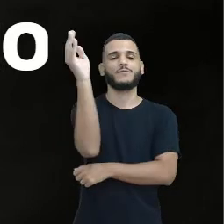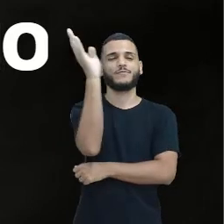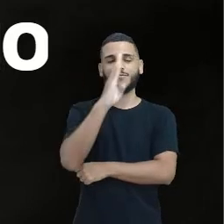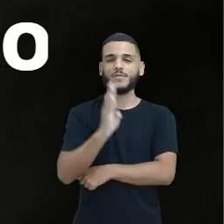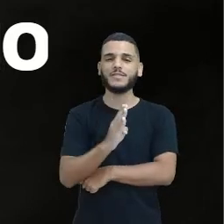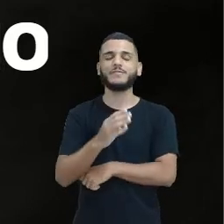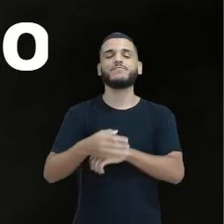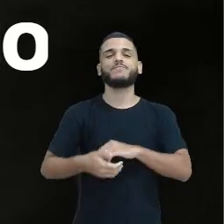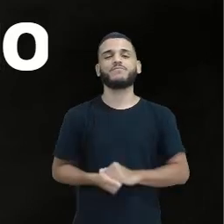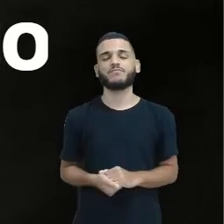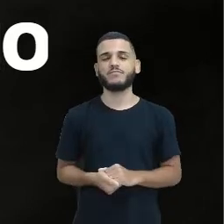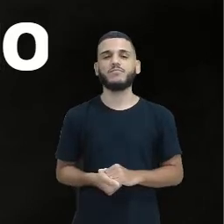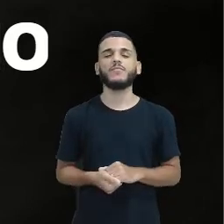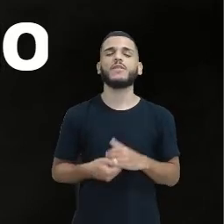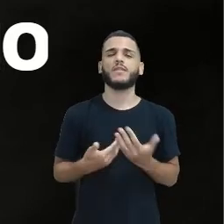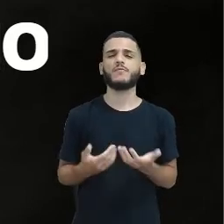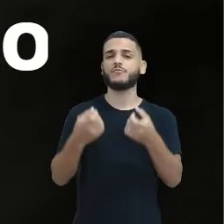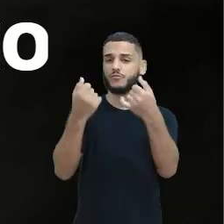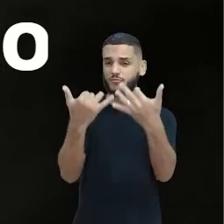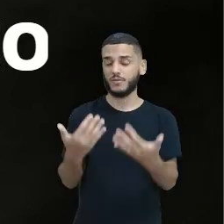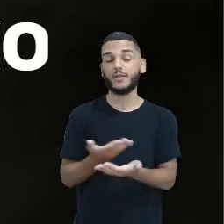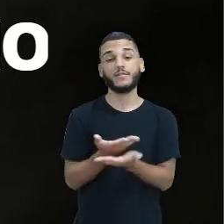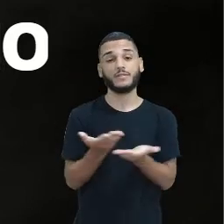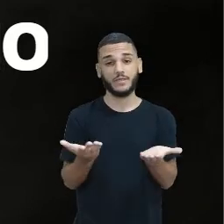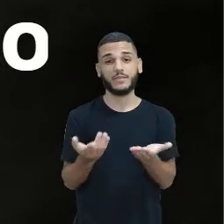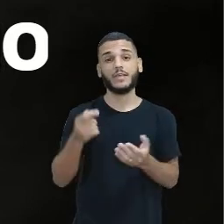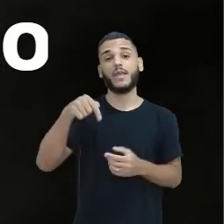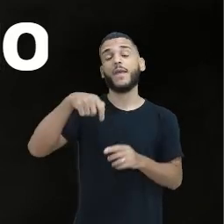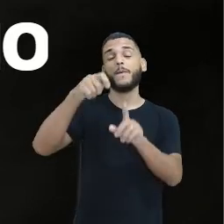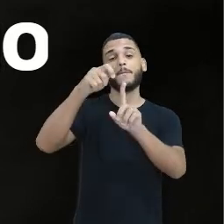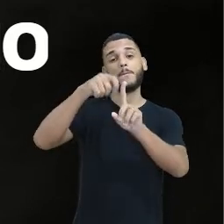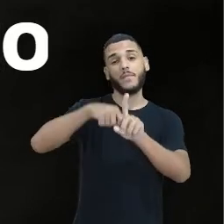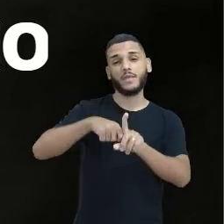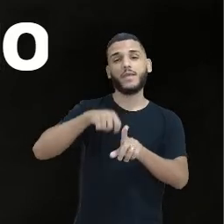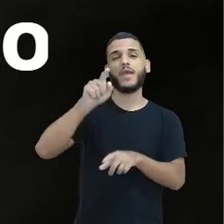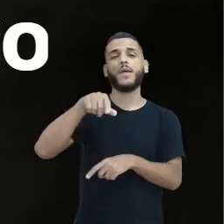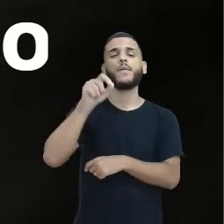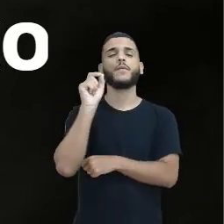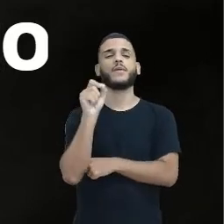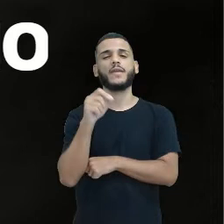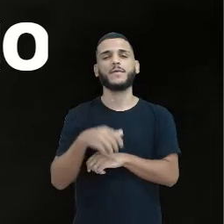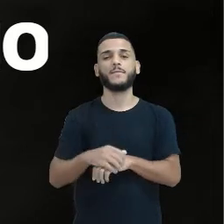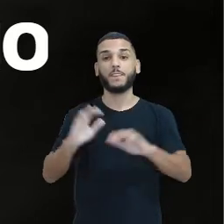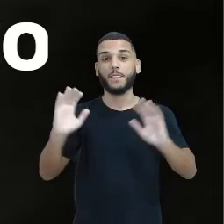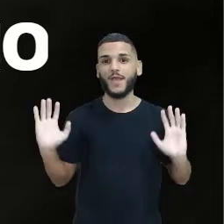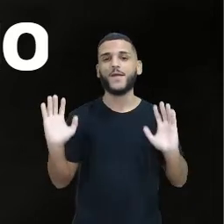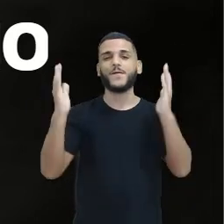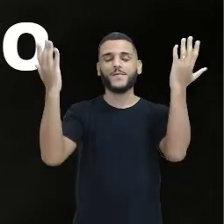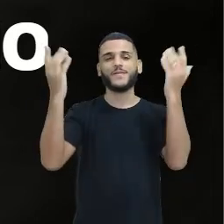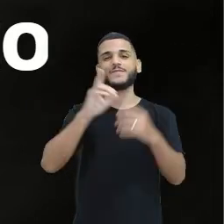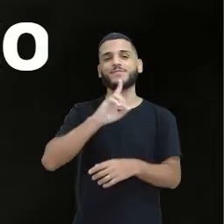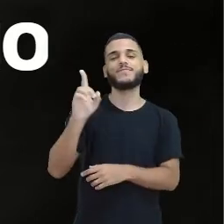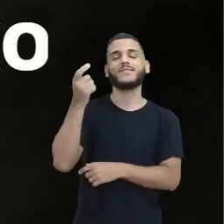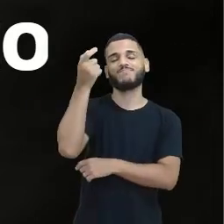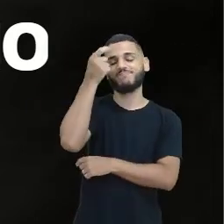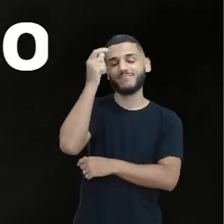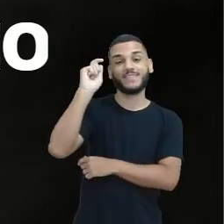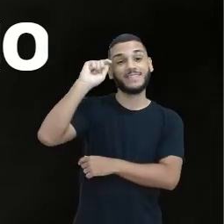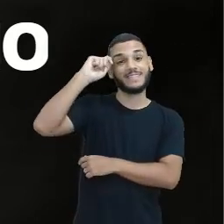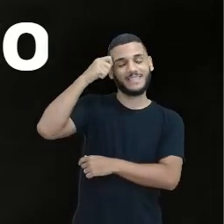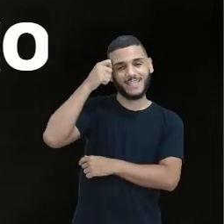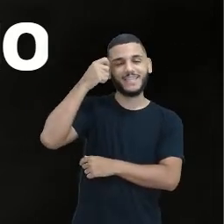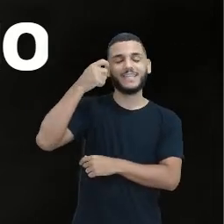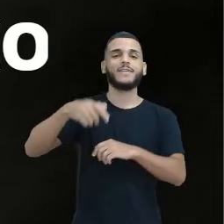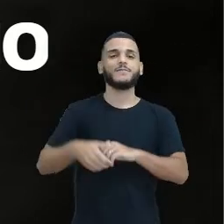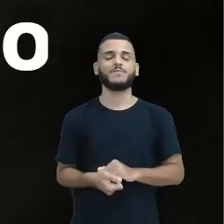como eu disse para vocês, esse mês é o mês onde nós comemoramos o Dia da Consciência Negra